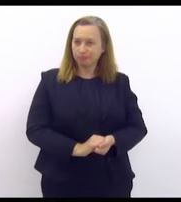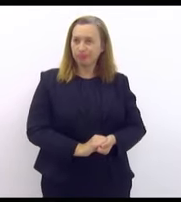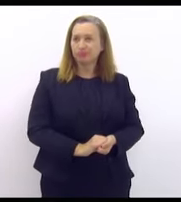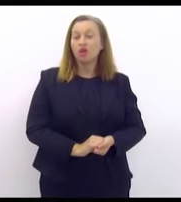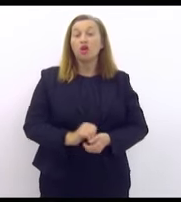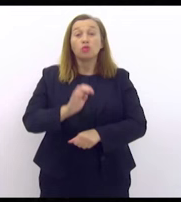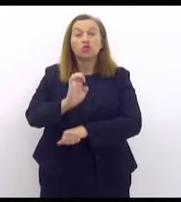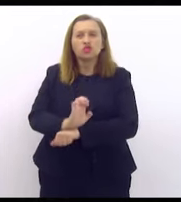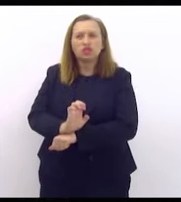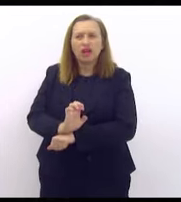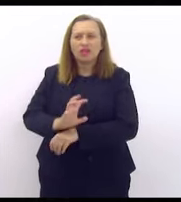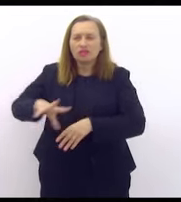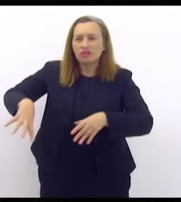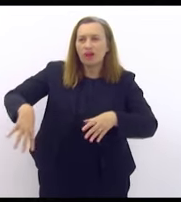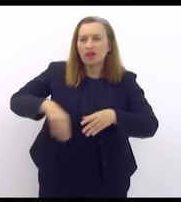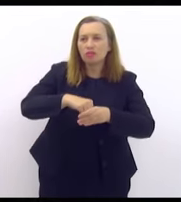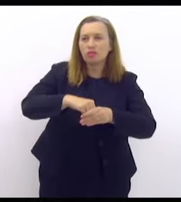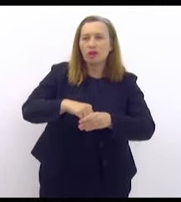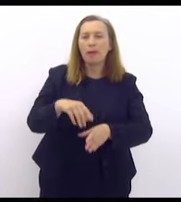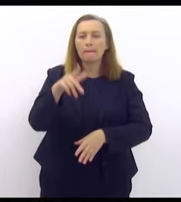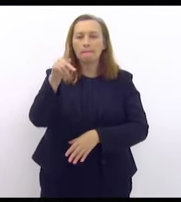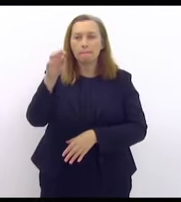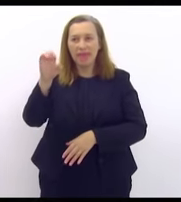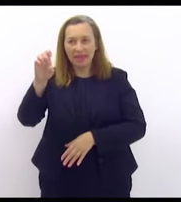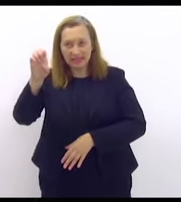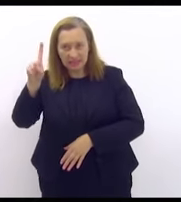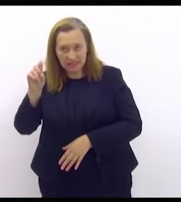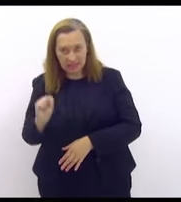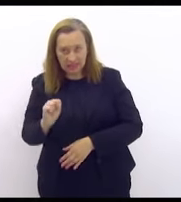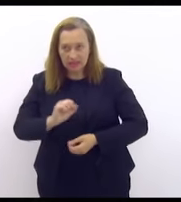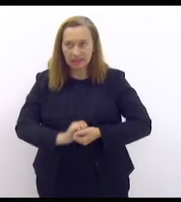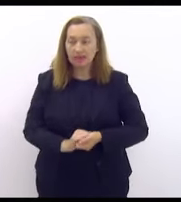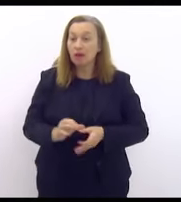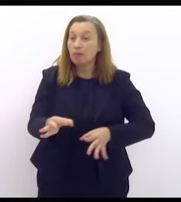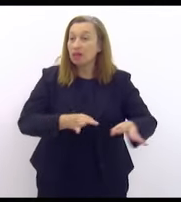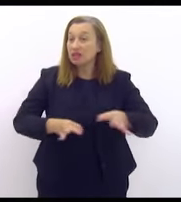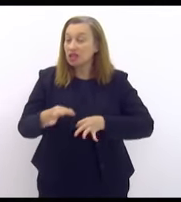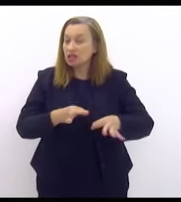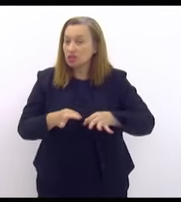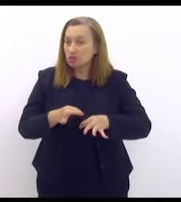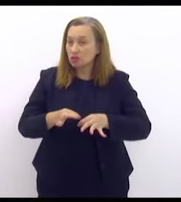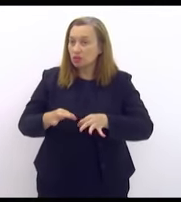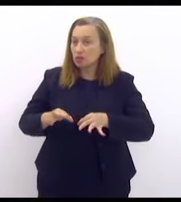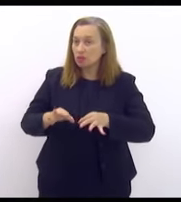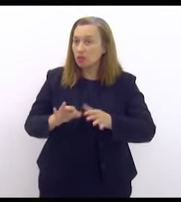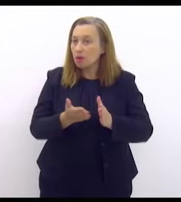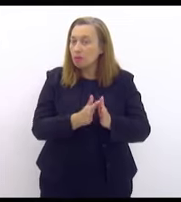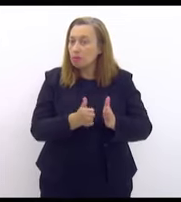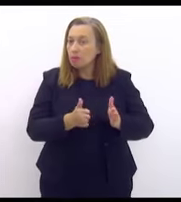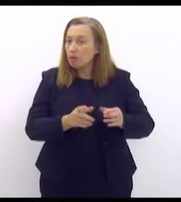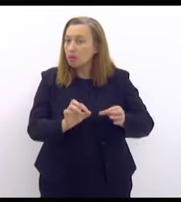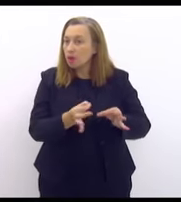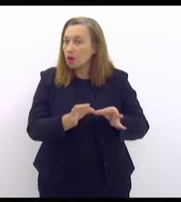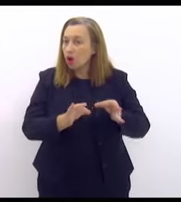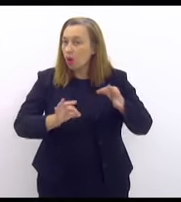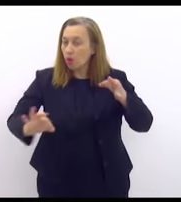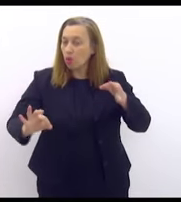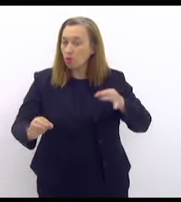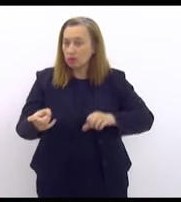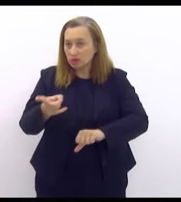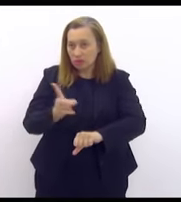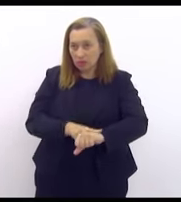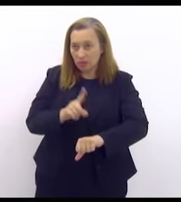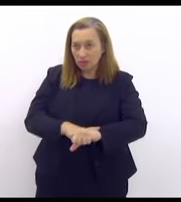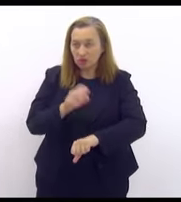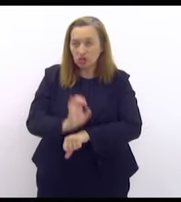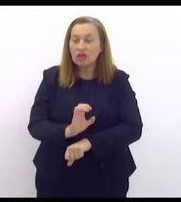O Estado vai implementar o tal do PEDES. Podemos dizer que o PEDES é o planejamento de longo prazo do Estado. Para você que está nos assistindo, se o